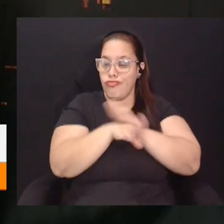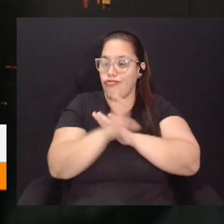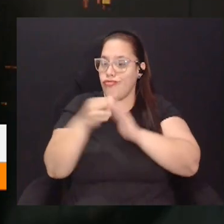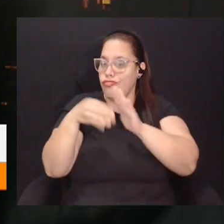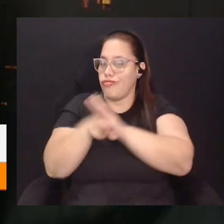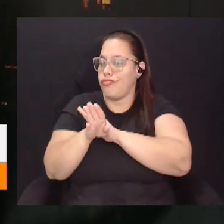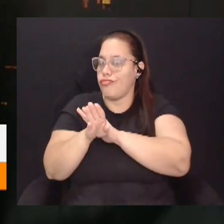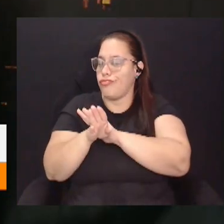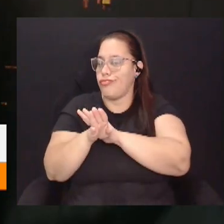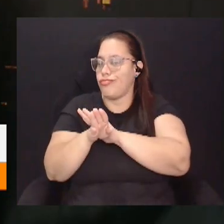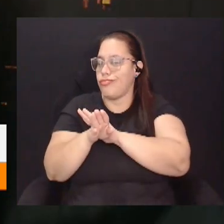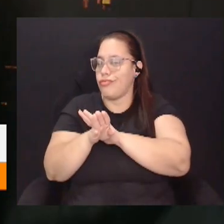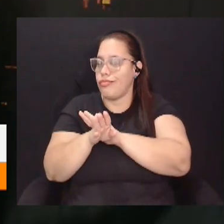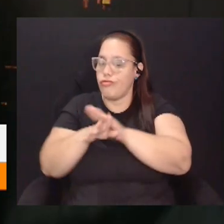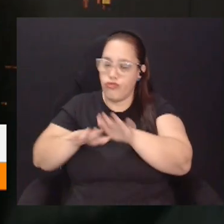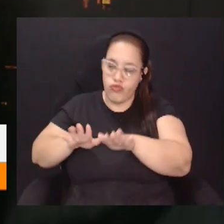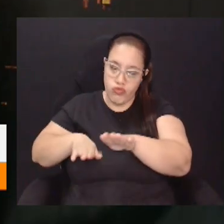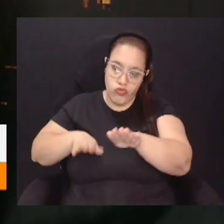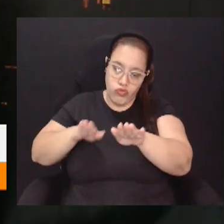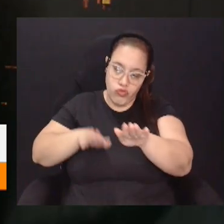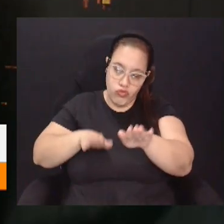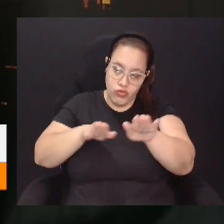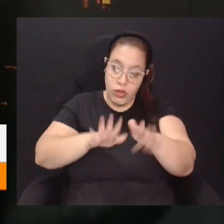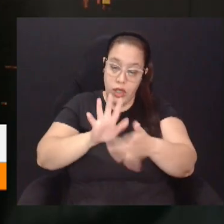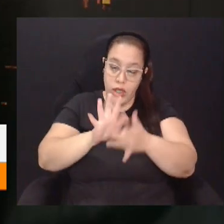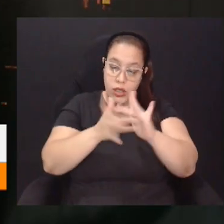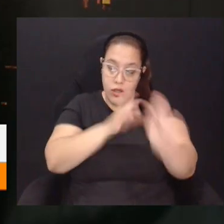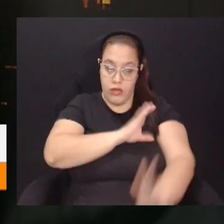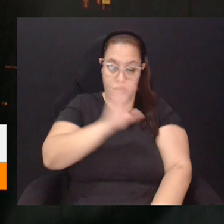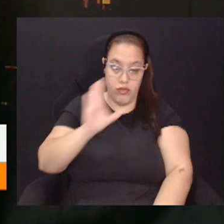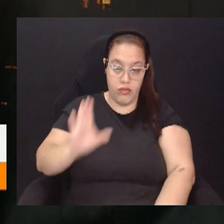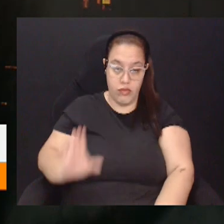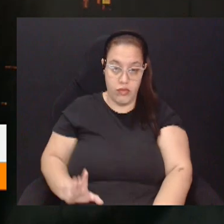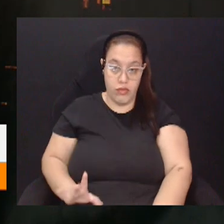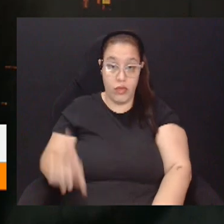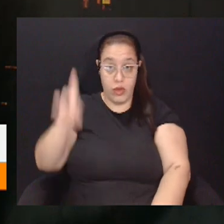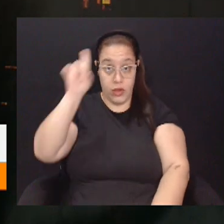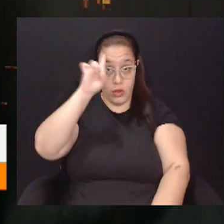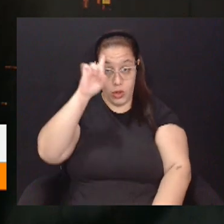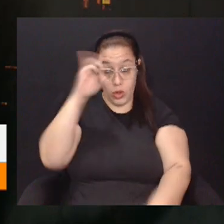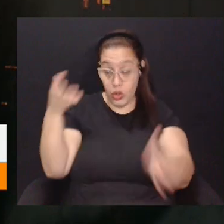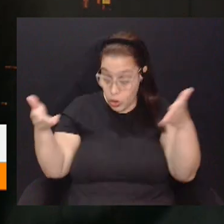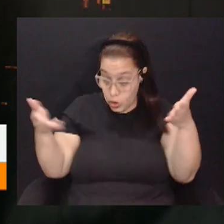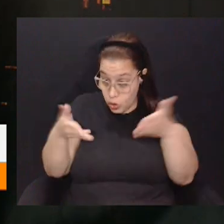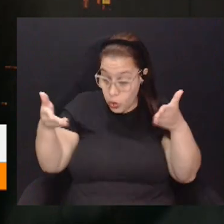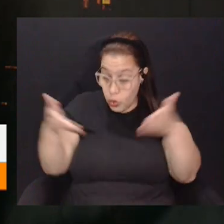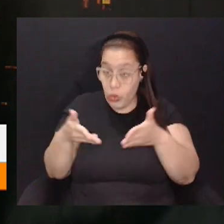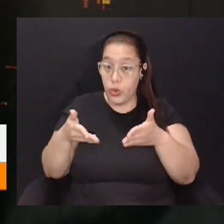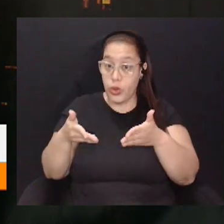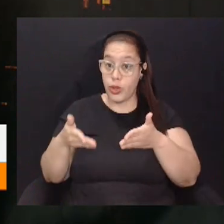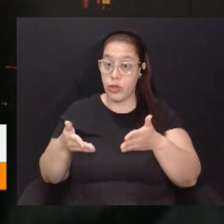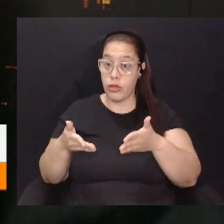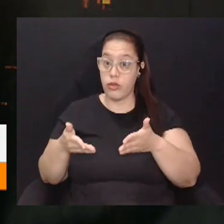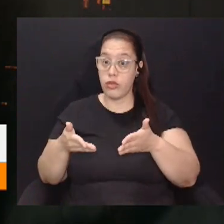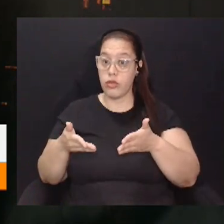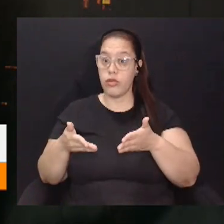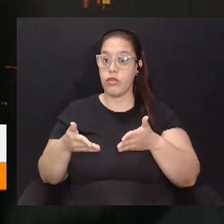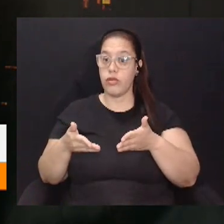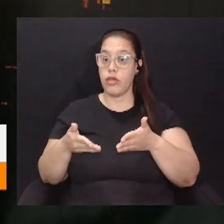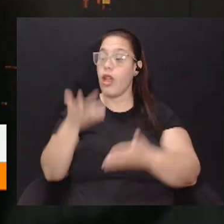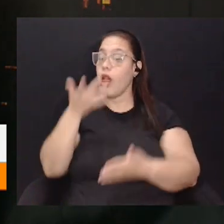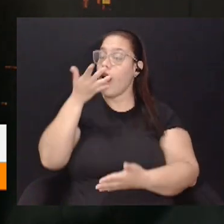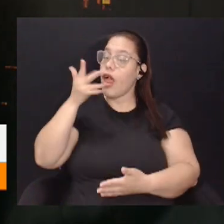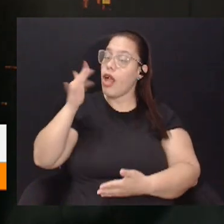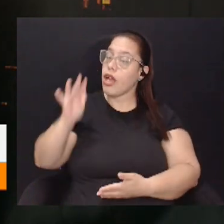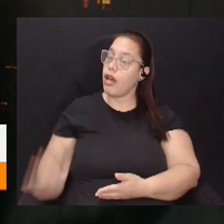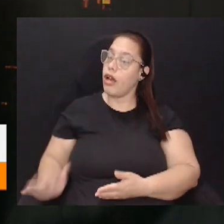essa caminhada, né, de Cristo para os dias nos dias atuais e para as crianças, né, o que que